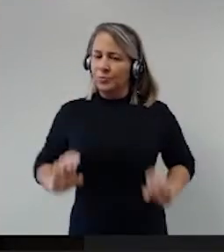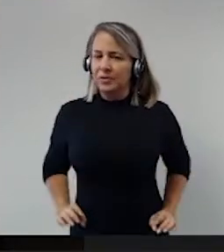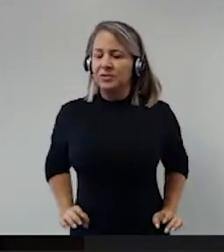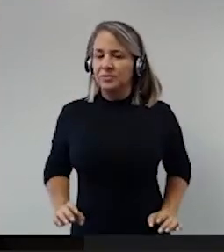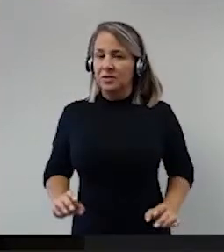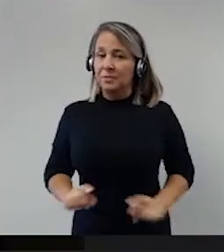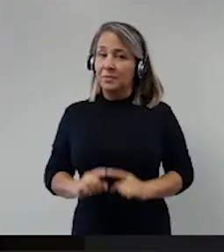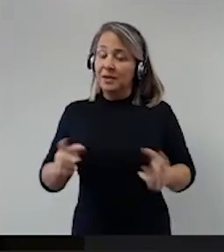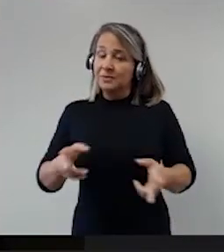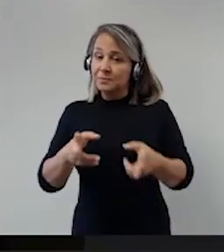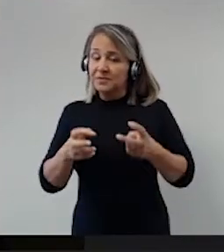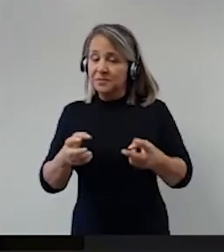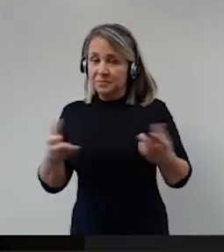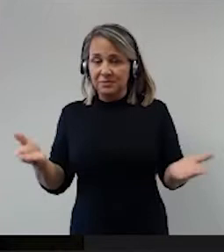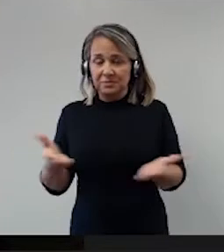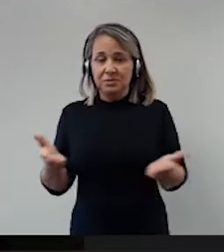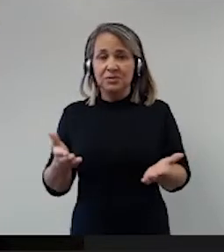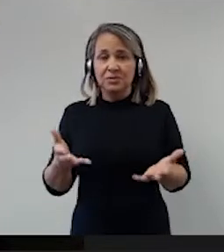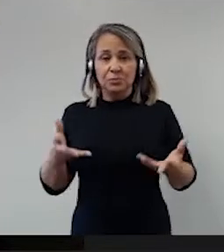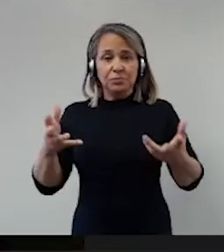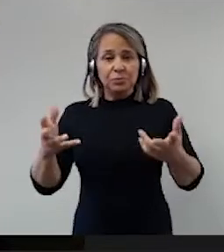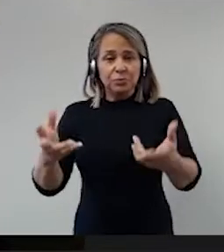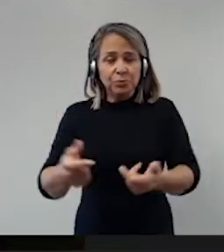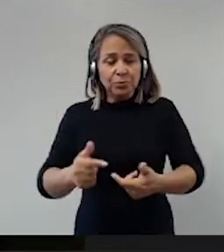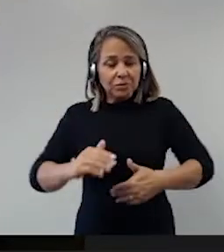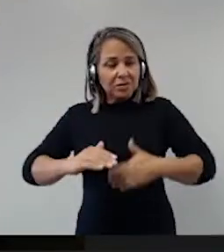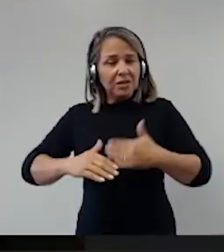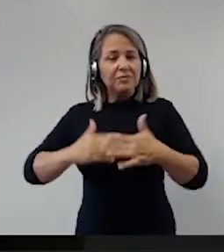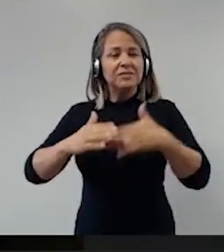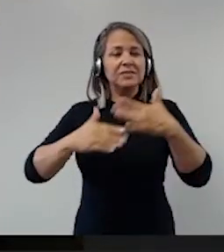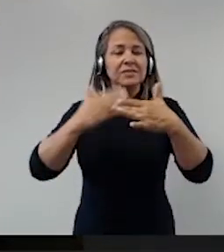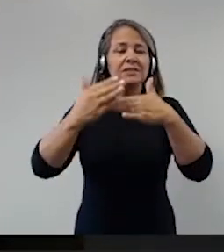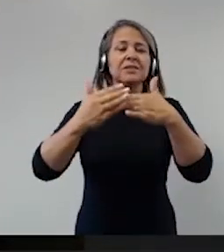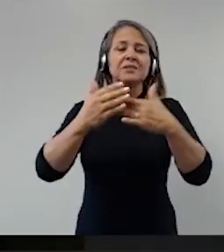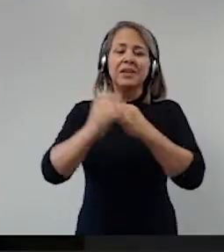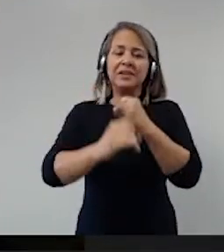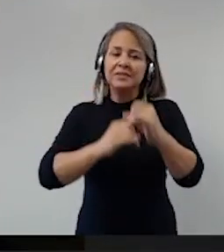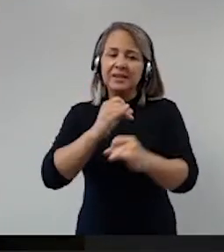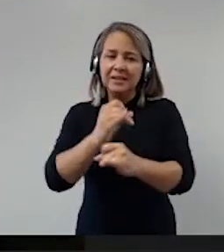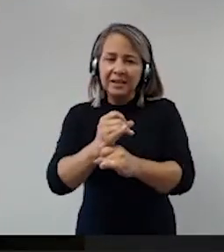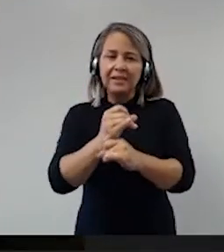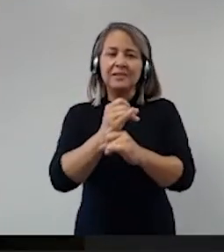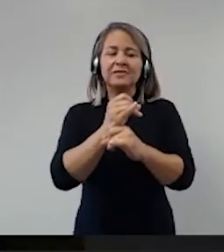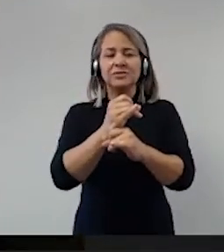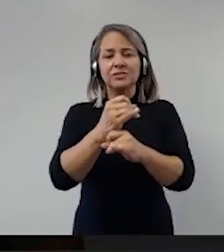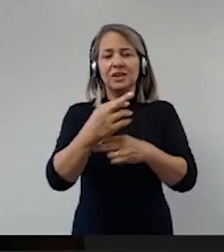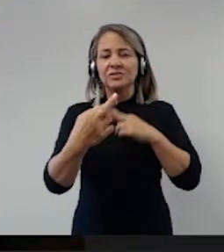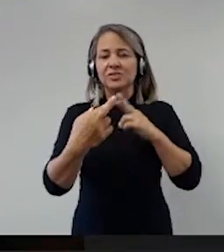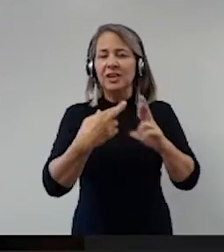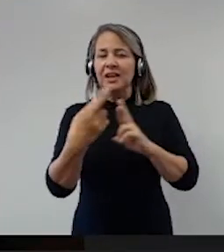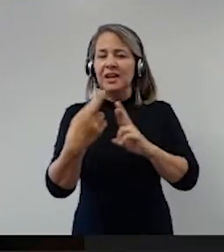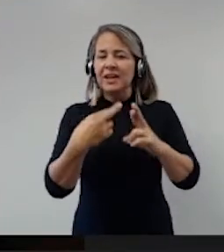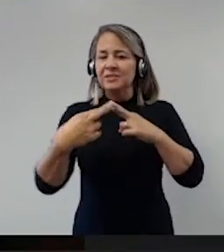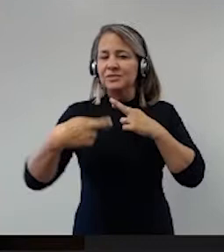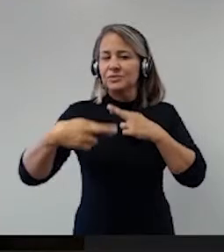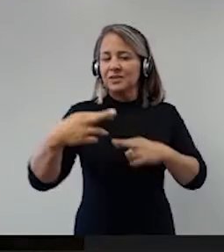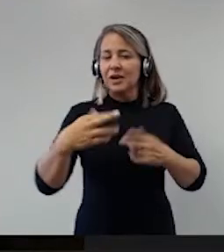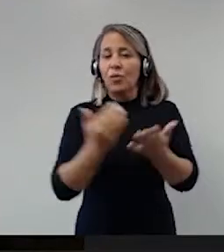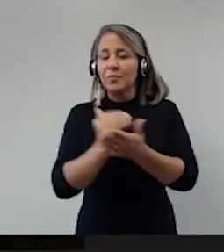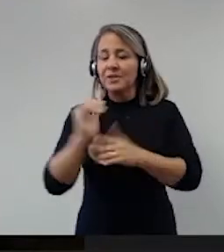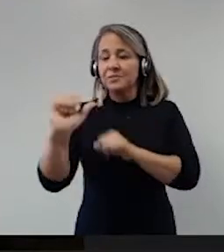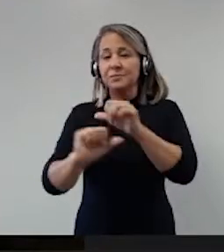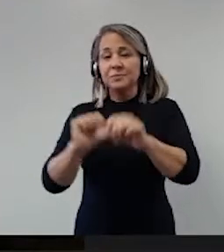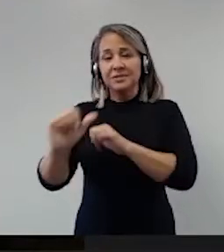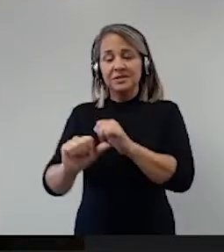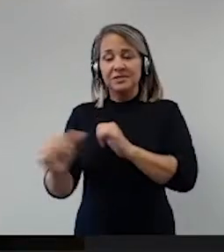que hoje, com tudo que vem avançando, com as redes sociais, a gente acaba que vê uma mudança, né? Principalmente